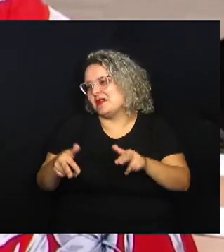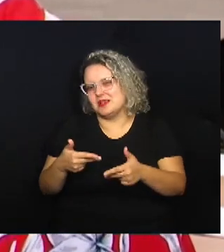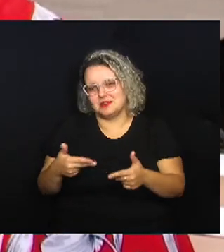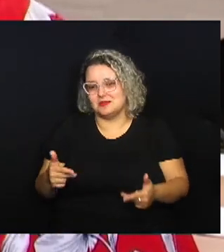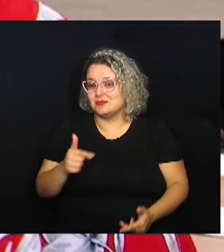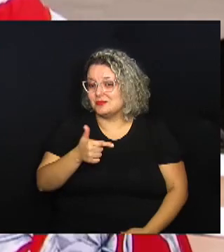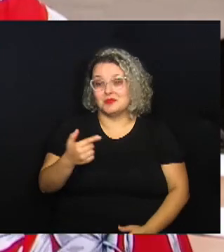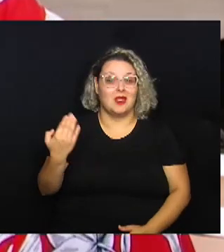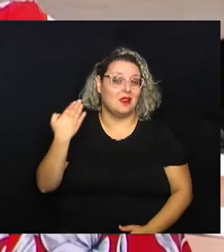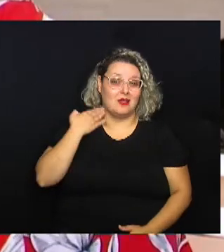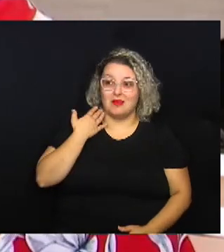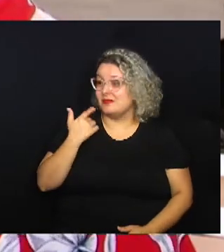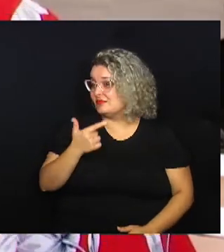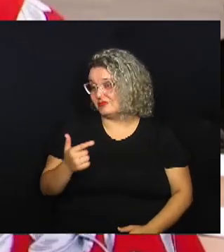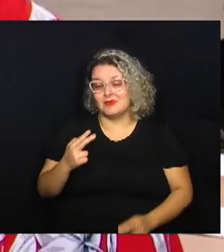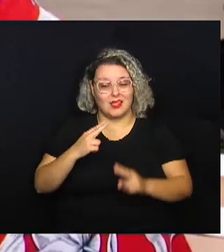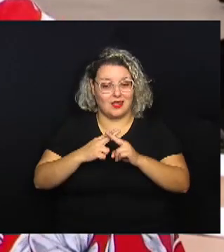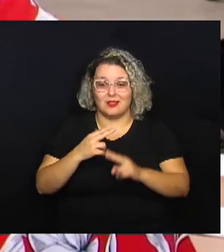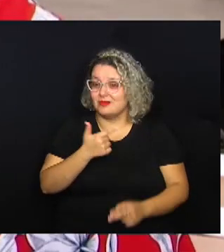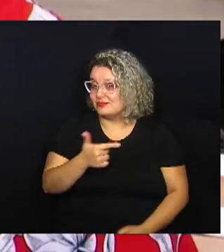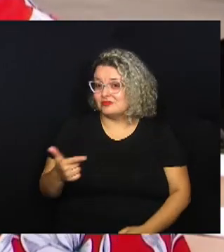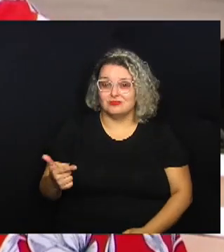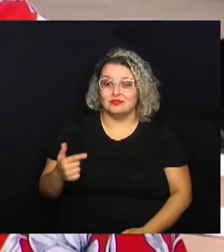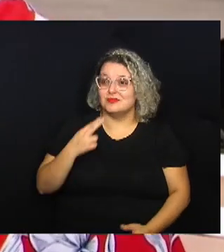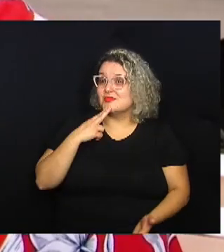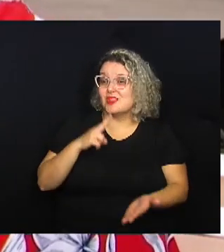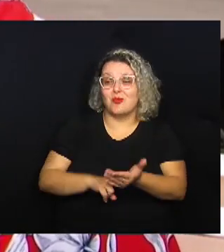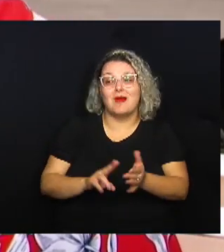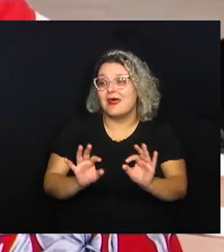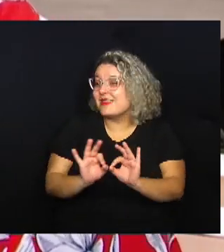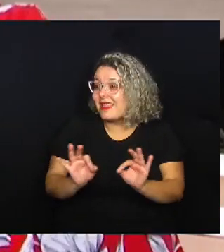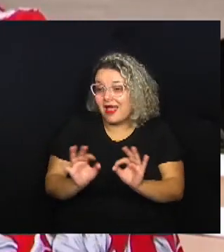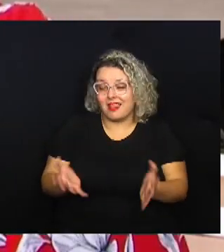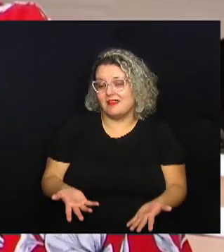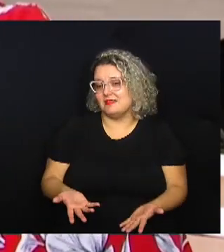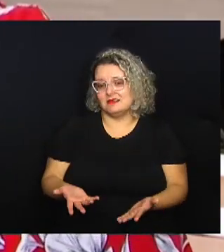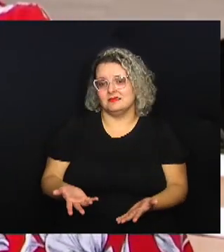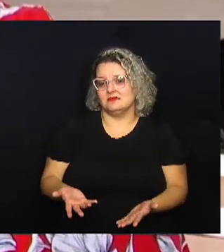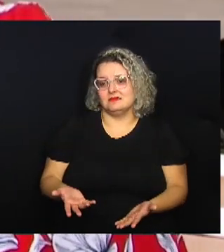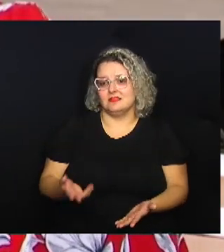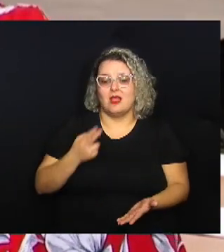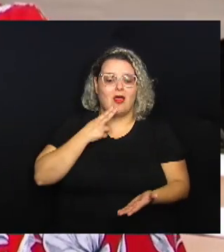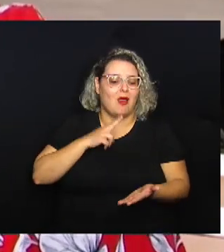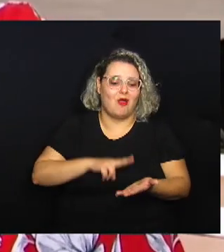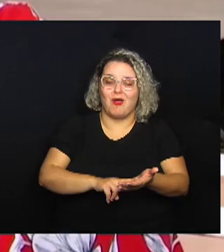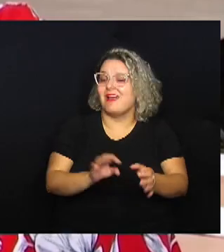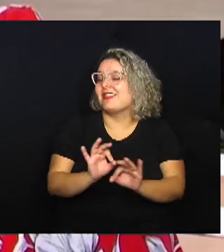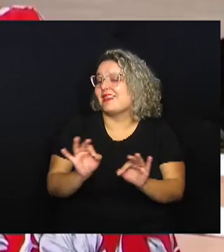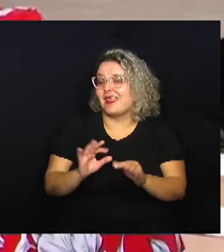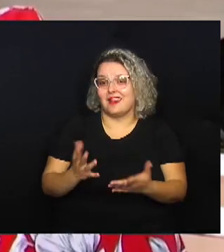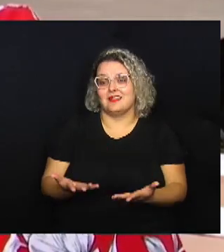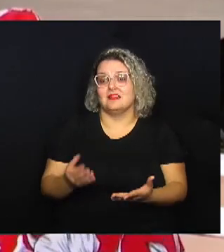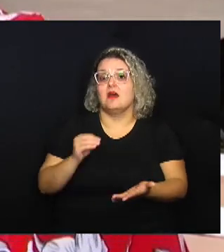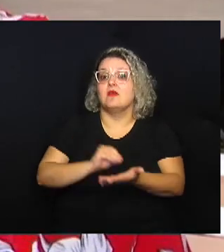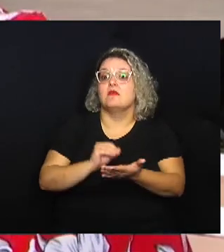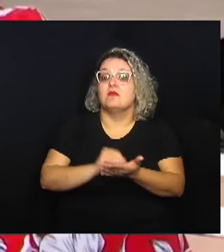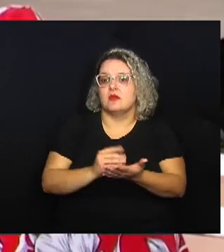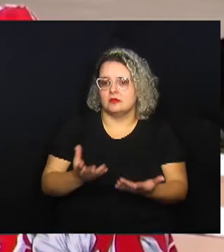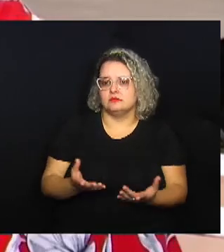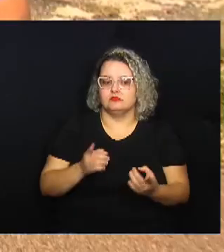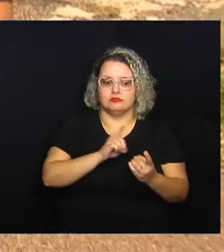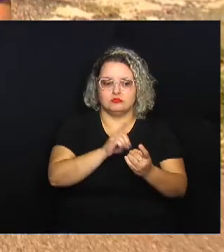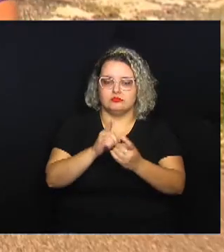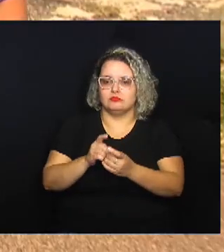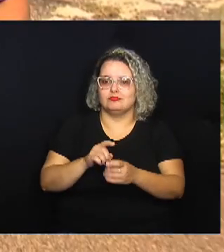tem banco não tem Caixa Econômica não tem correio enfim faltam não tem equipamento público ali para atender aquela população que já tá